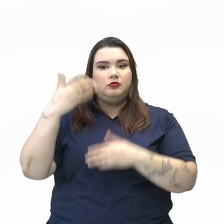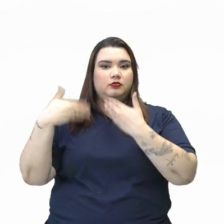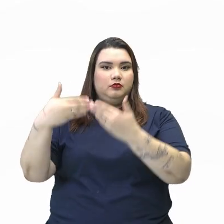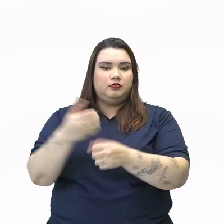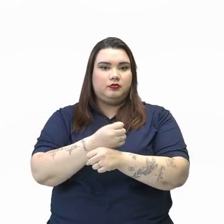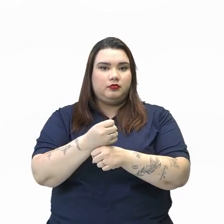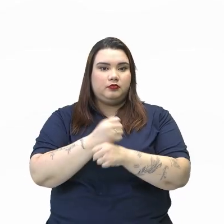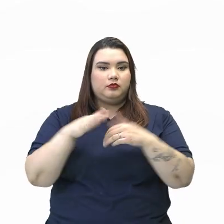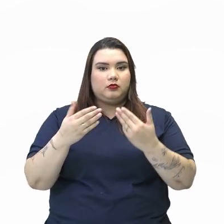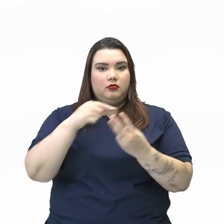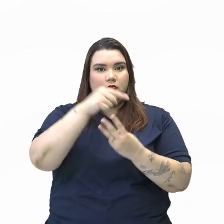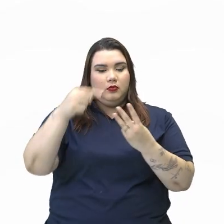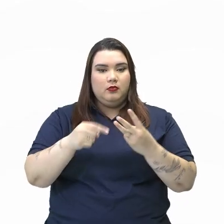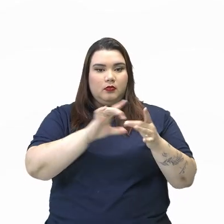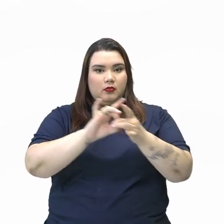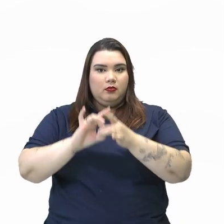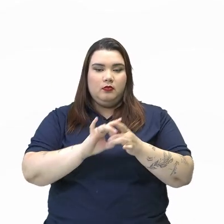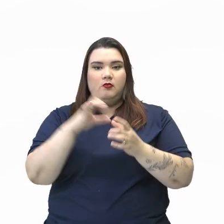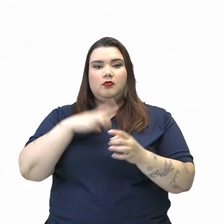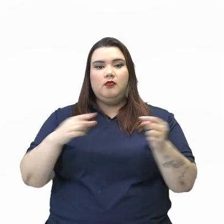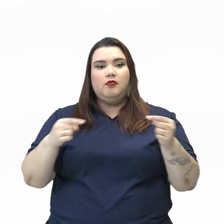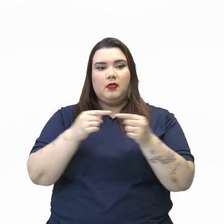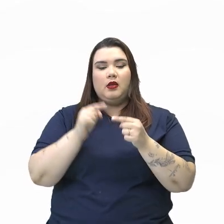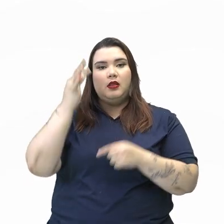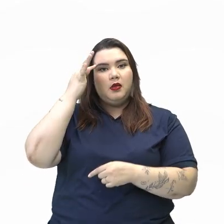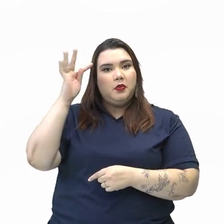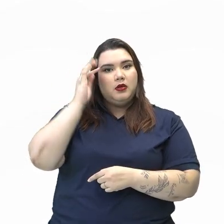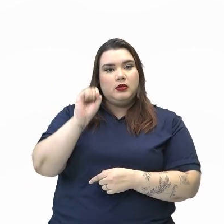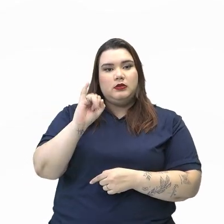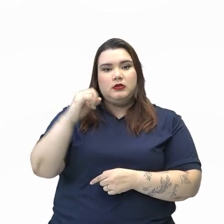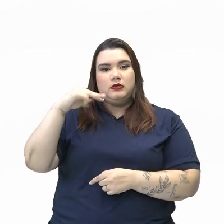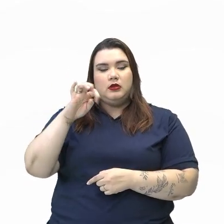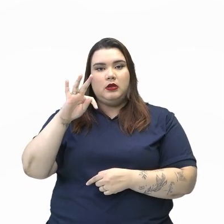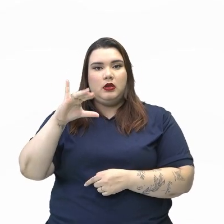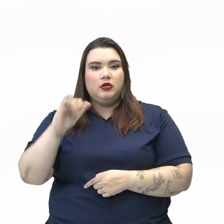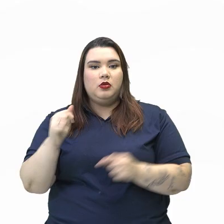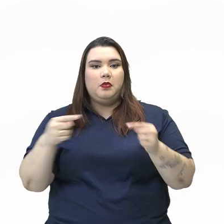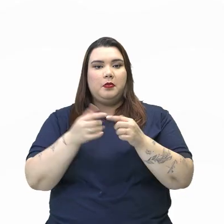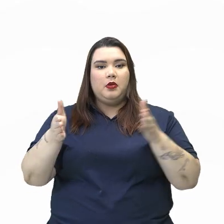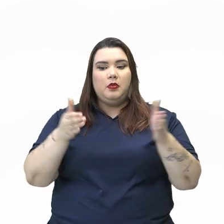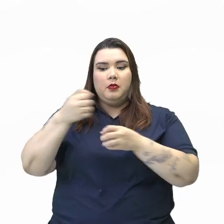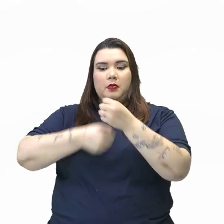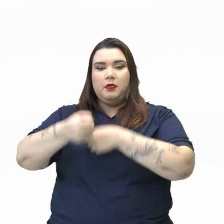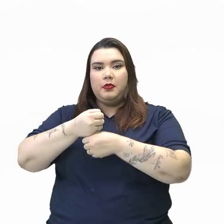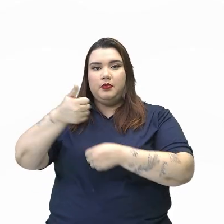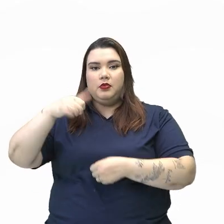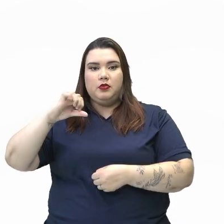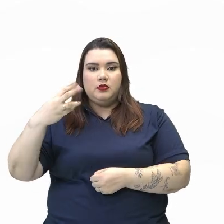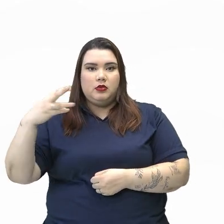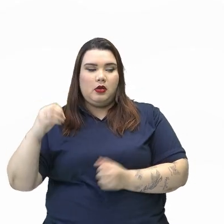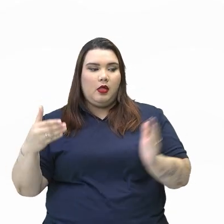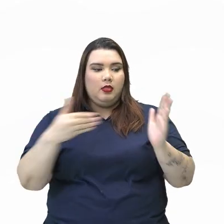Então, a união dessas três teorias forma aí a teoria sintética, proposta no período de 1930, foi sendo construída